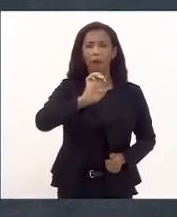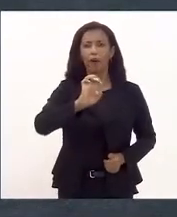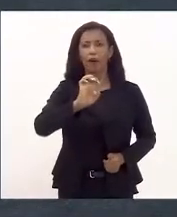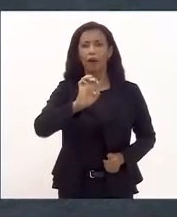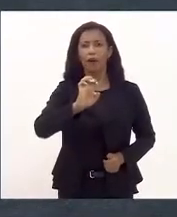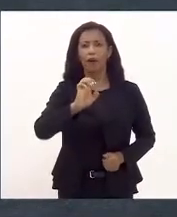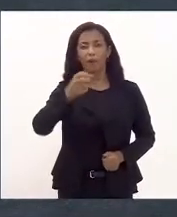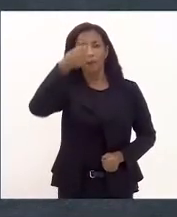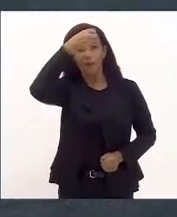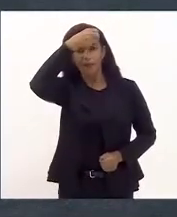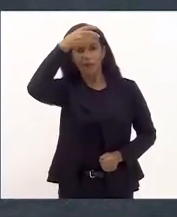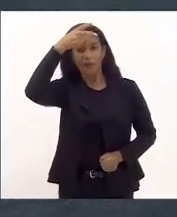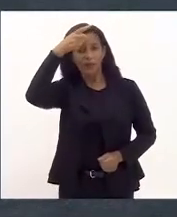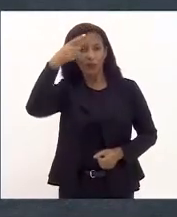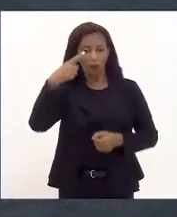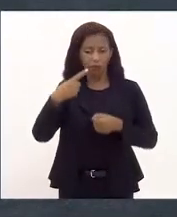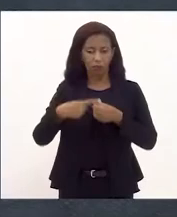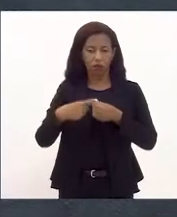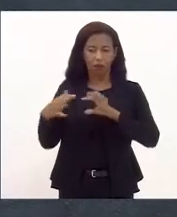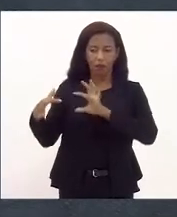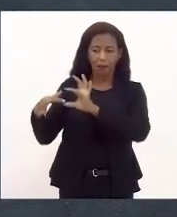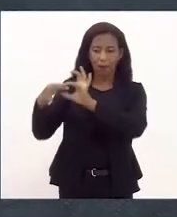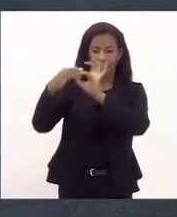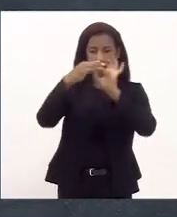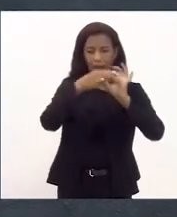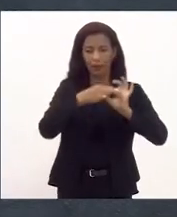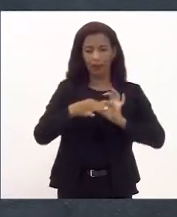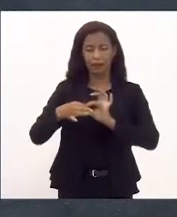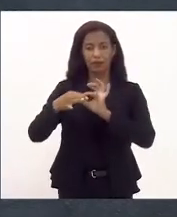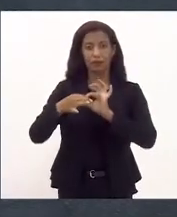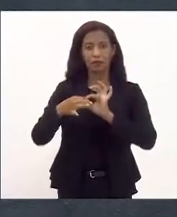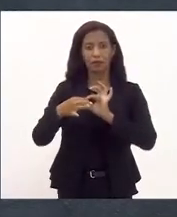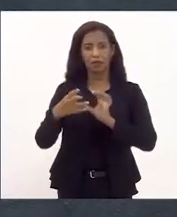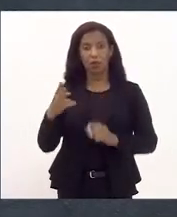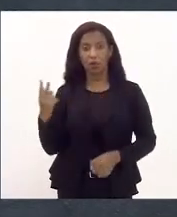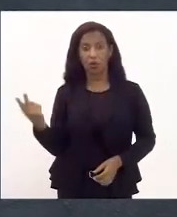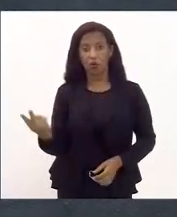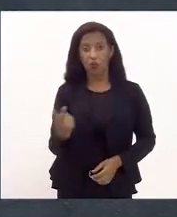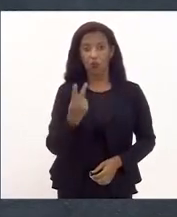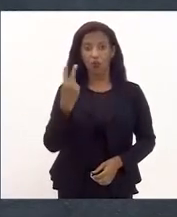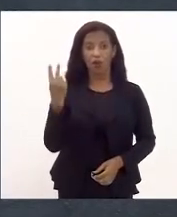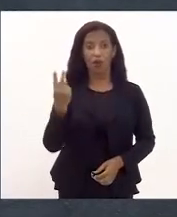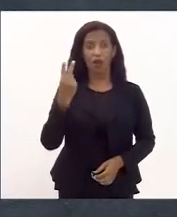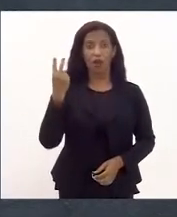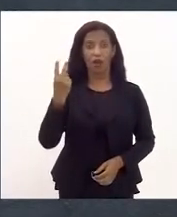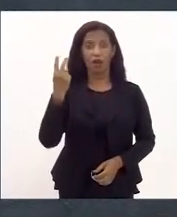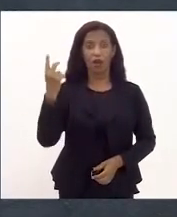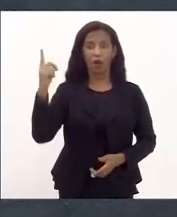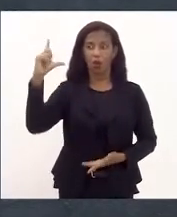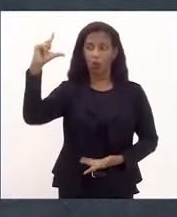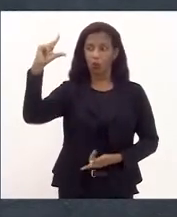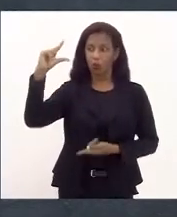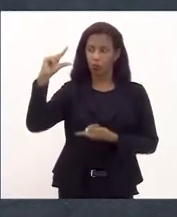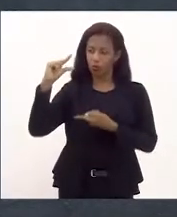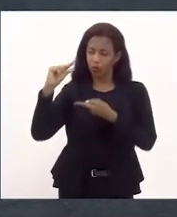e os municípios. Aí o preço em escala ia ficar